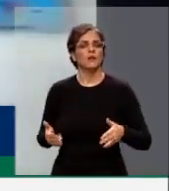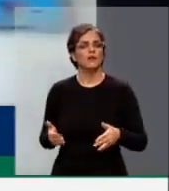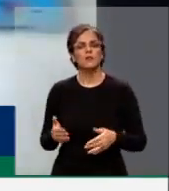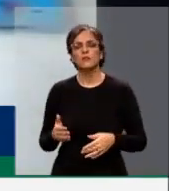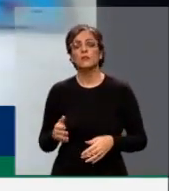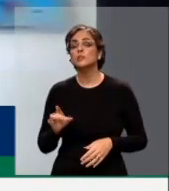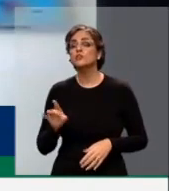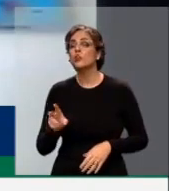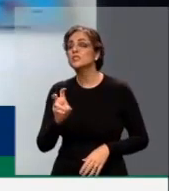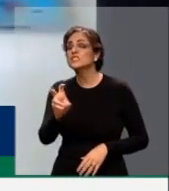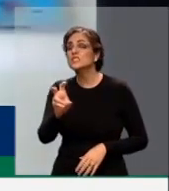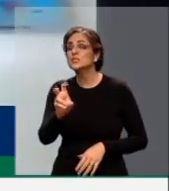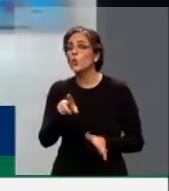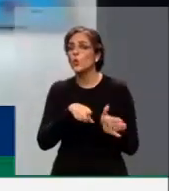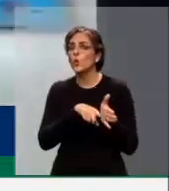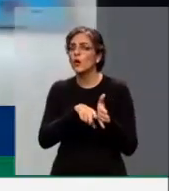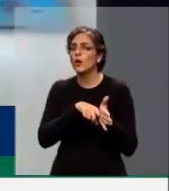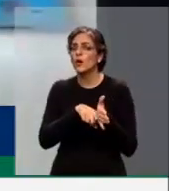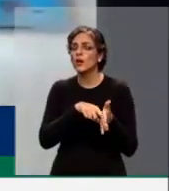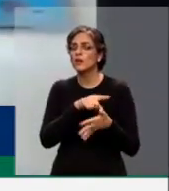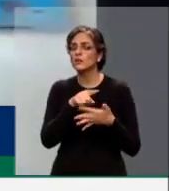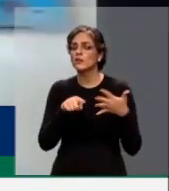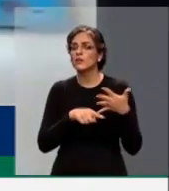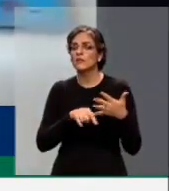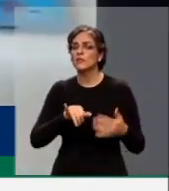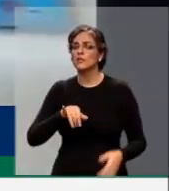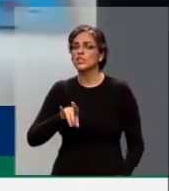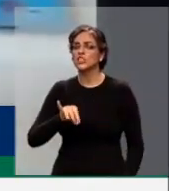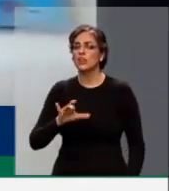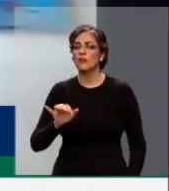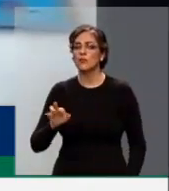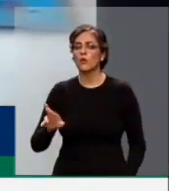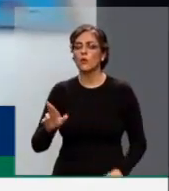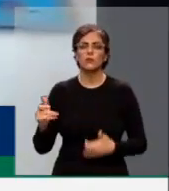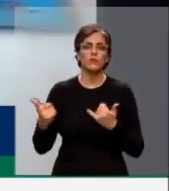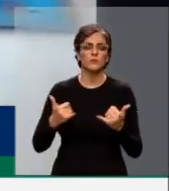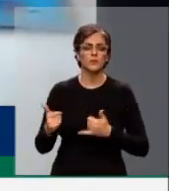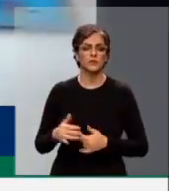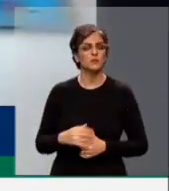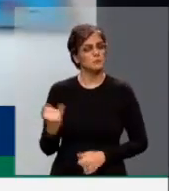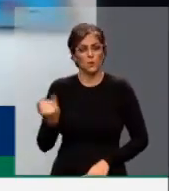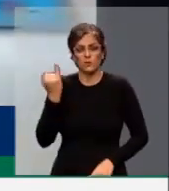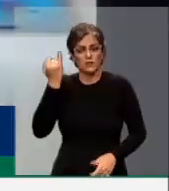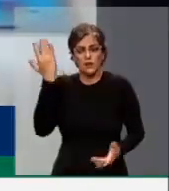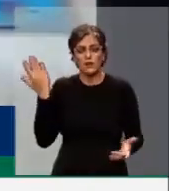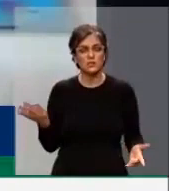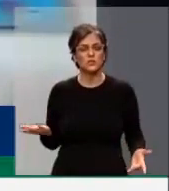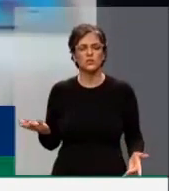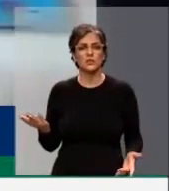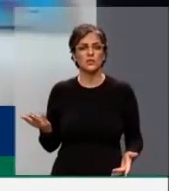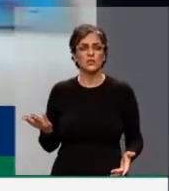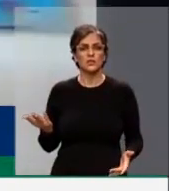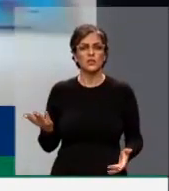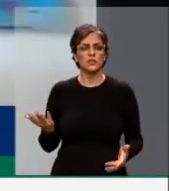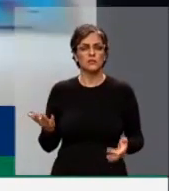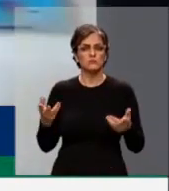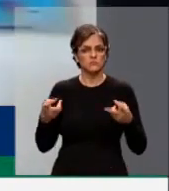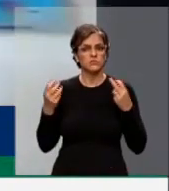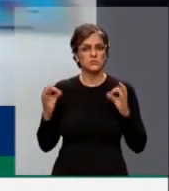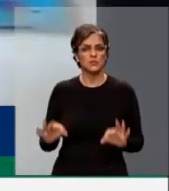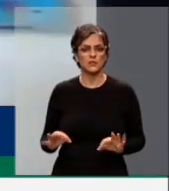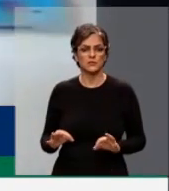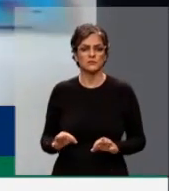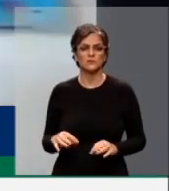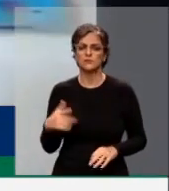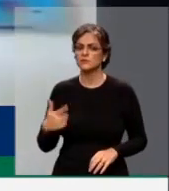5 indicadores, né? É uma situação grave essa dessa atenção primária em saúde que está aí, entendeu? E não